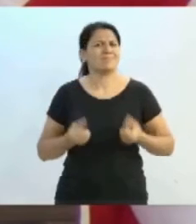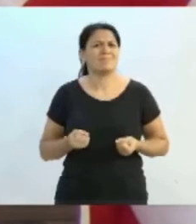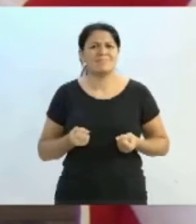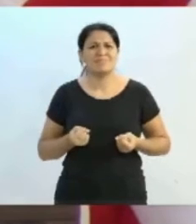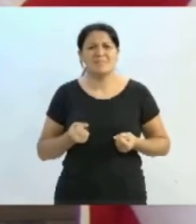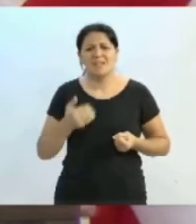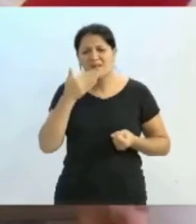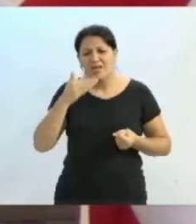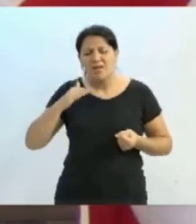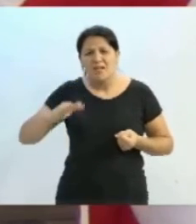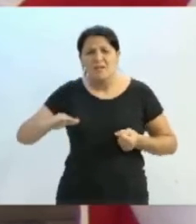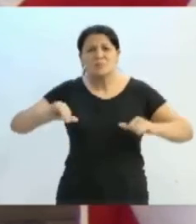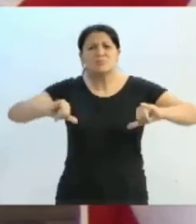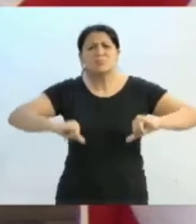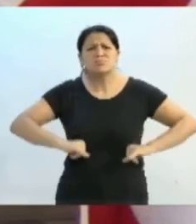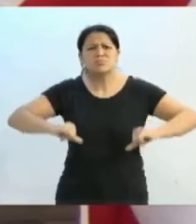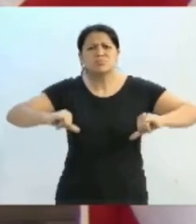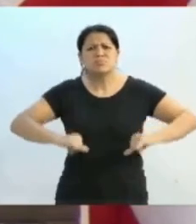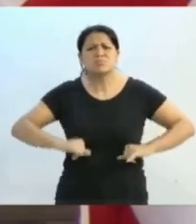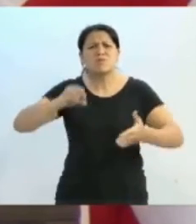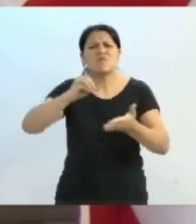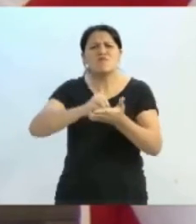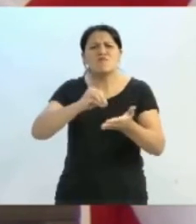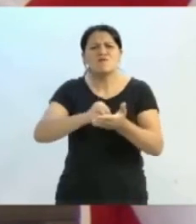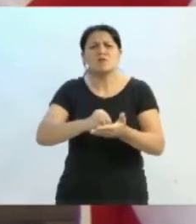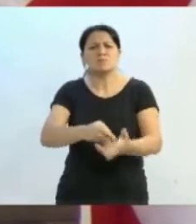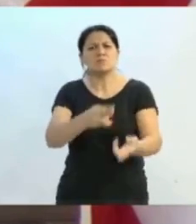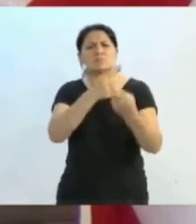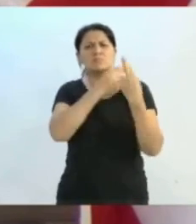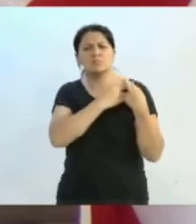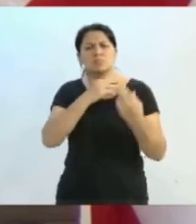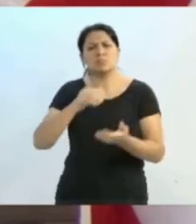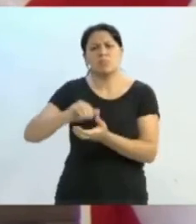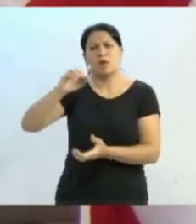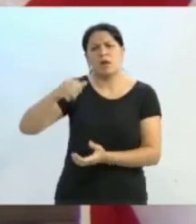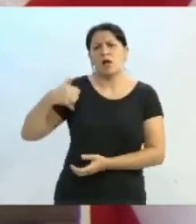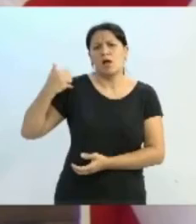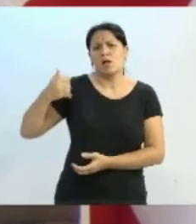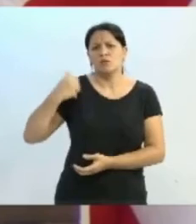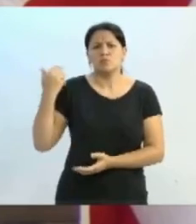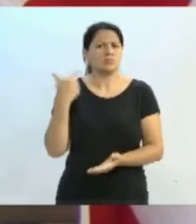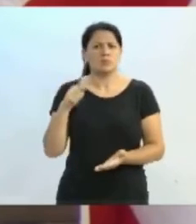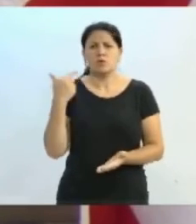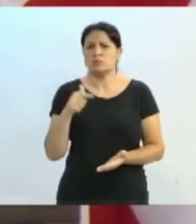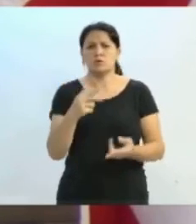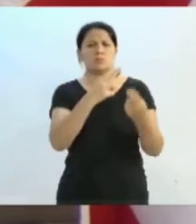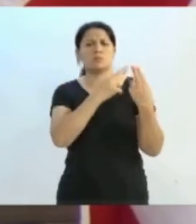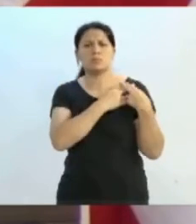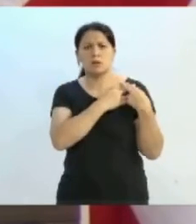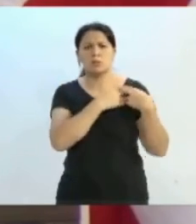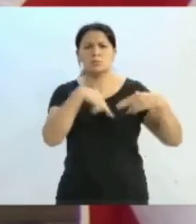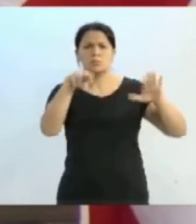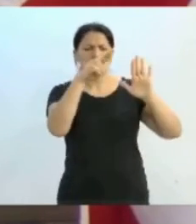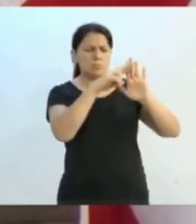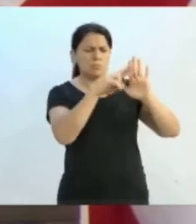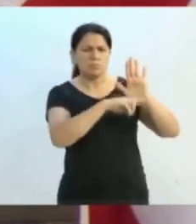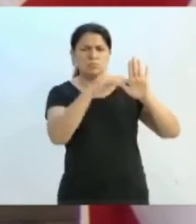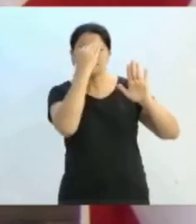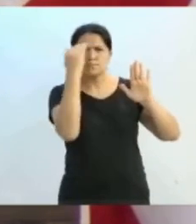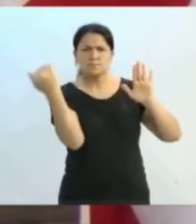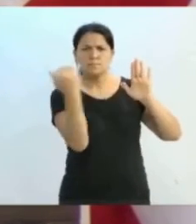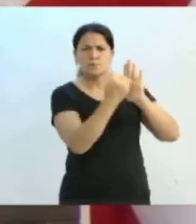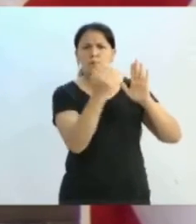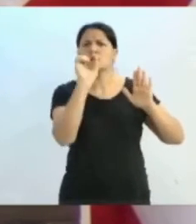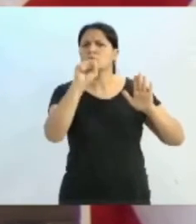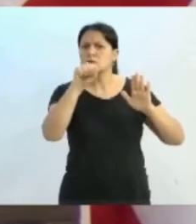nossas crianças paguem pela irresponsabilidade de adultos que não cumprem com a sua responsabilidade as medidas restritivas são